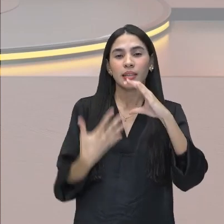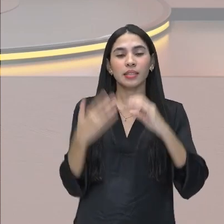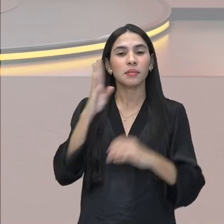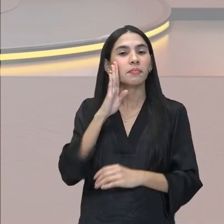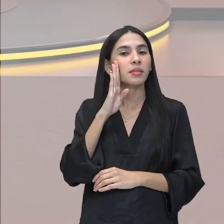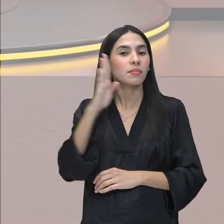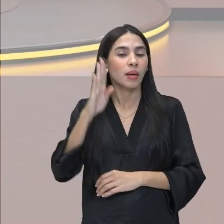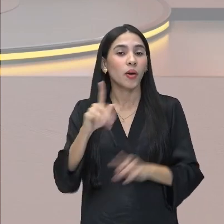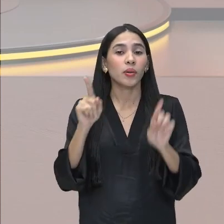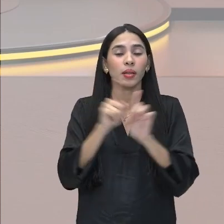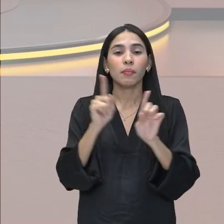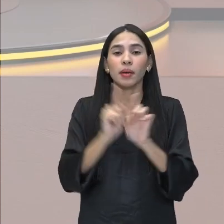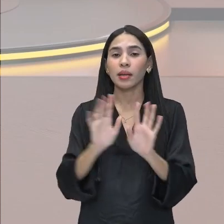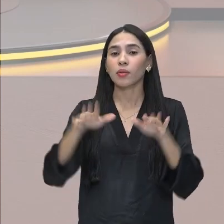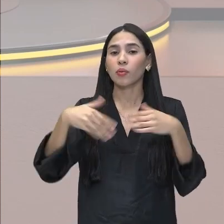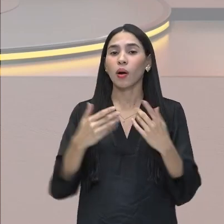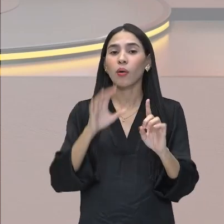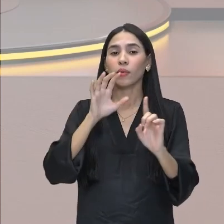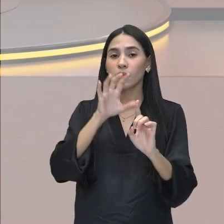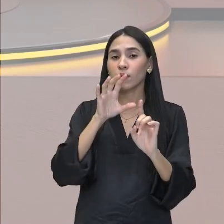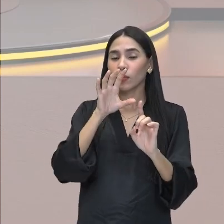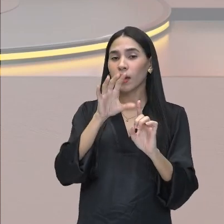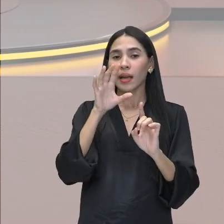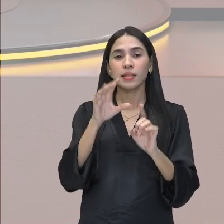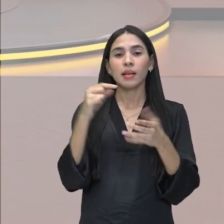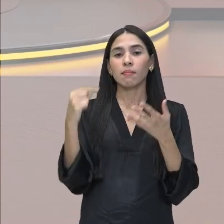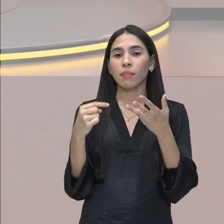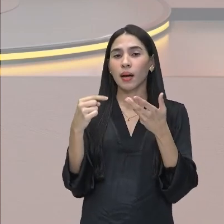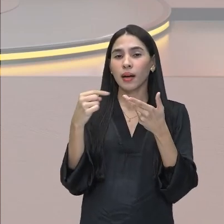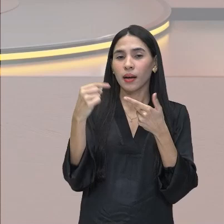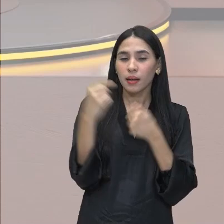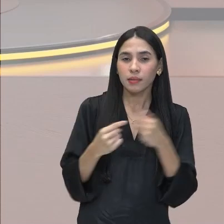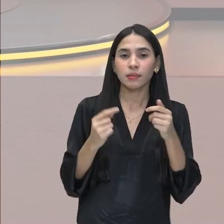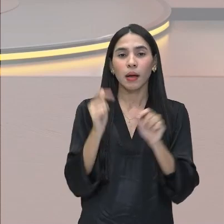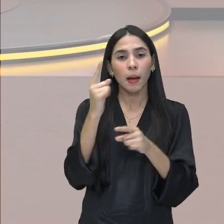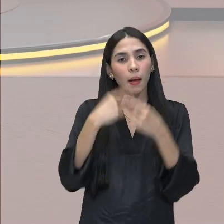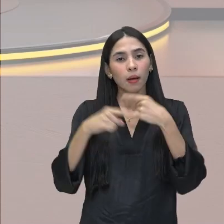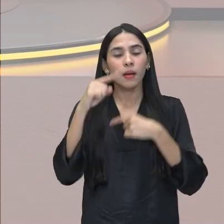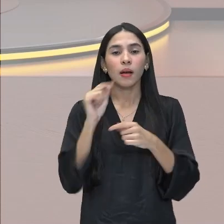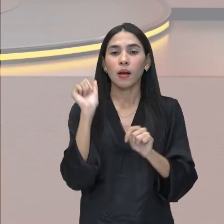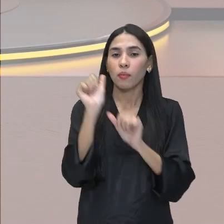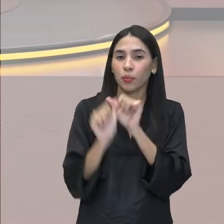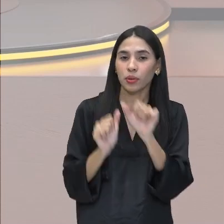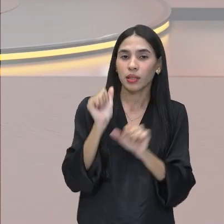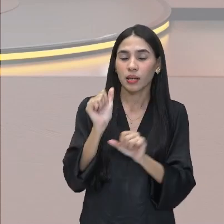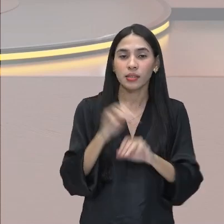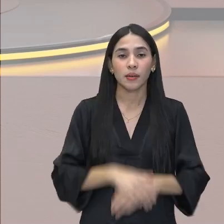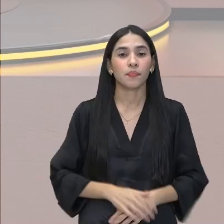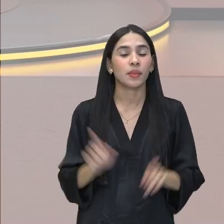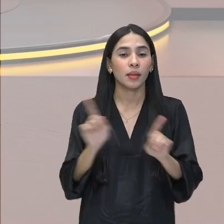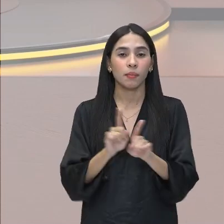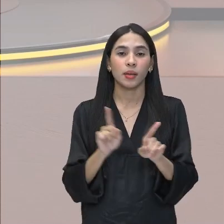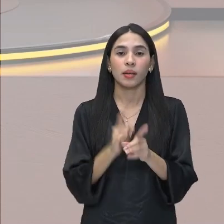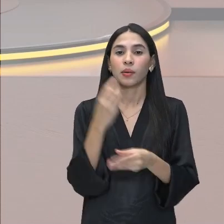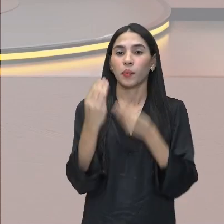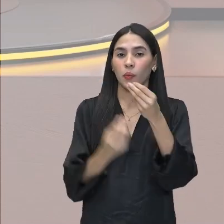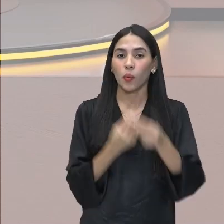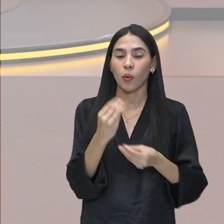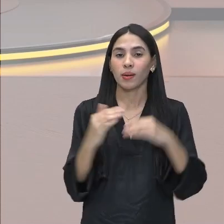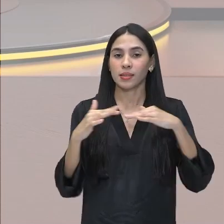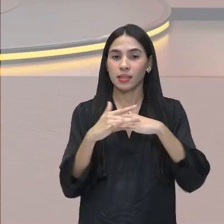os fatores que influenciaram essa transformação e como as cidades brasileiras elas